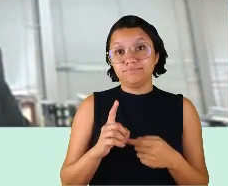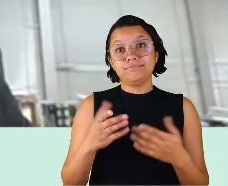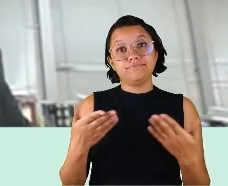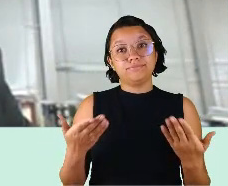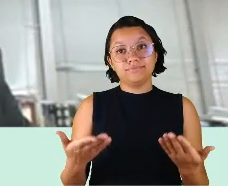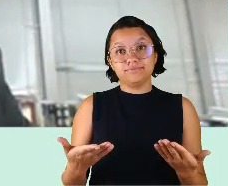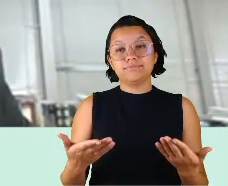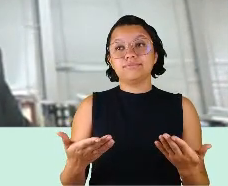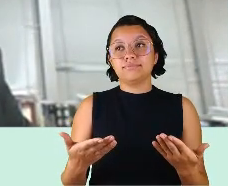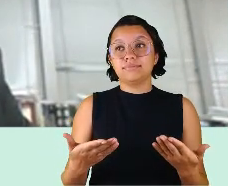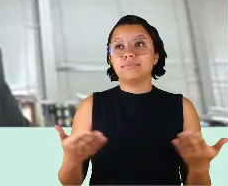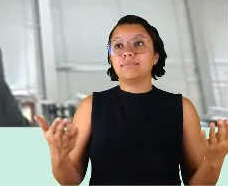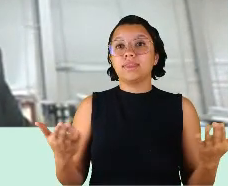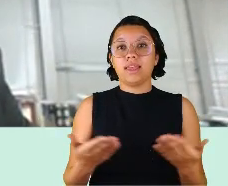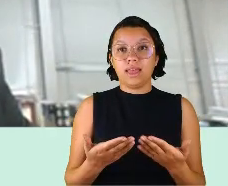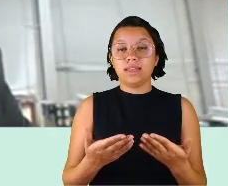essa